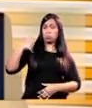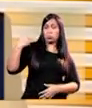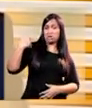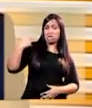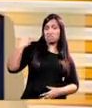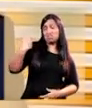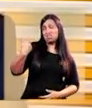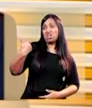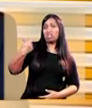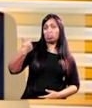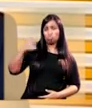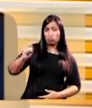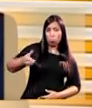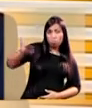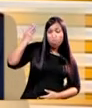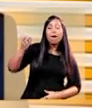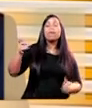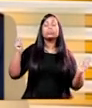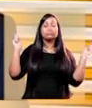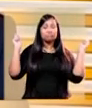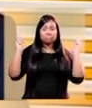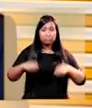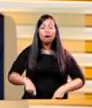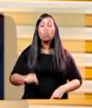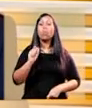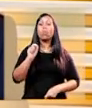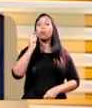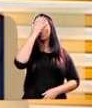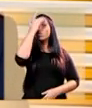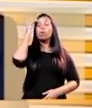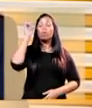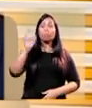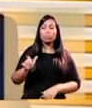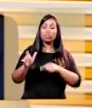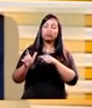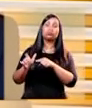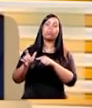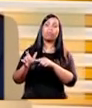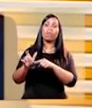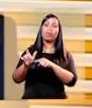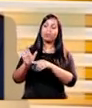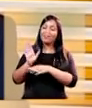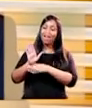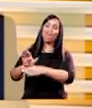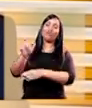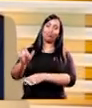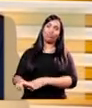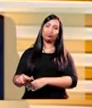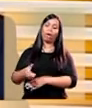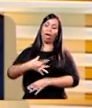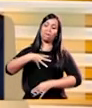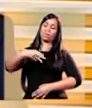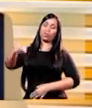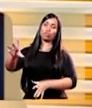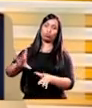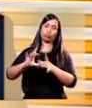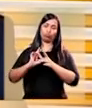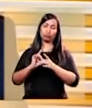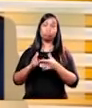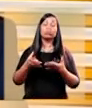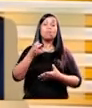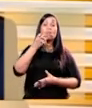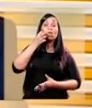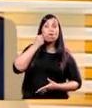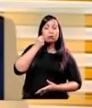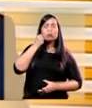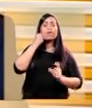quem pode adotar, possam ter consigo uma pessoa e atribuir a essa pessoa a condição de filho.